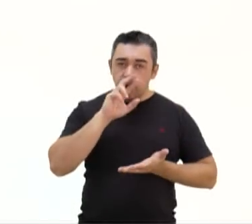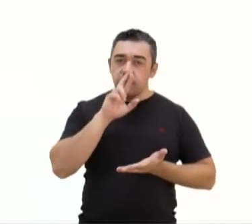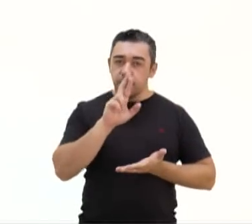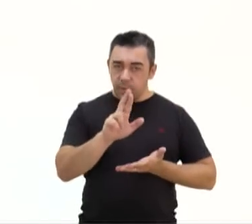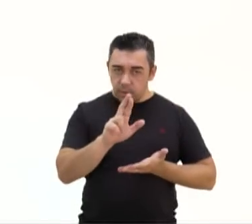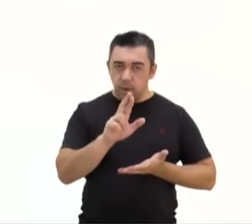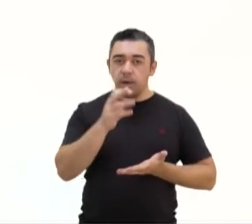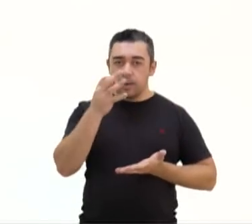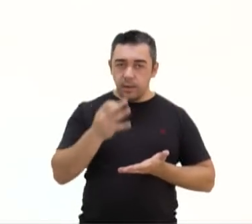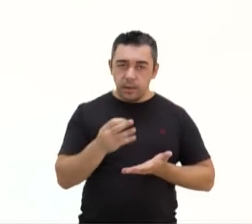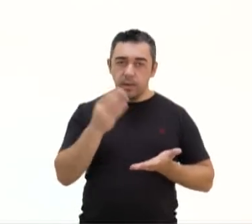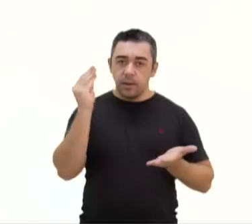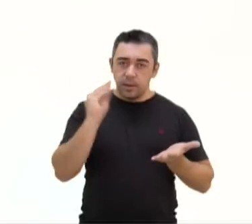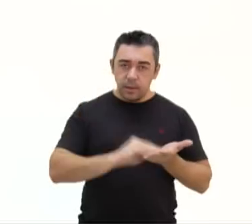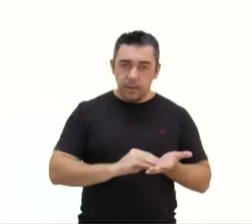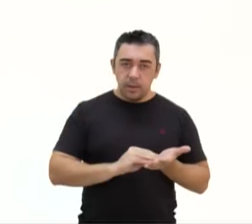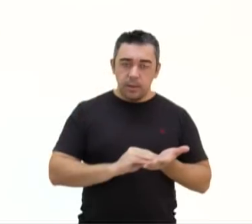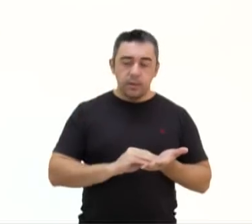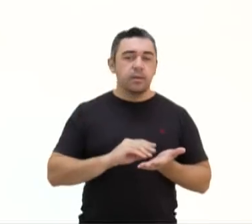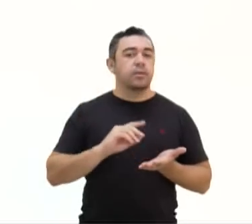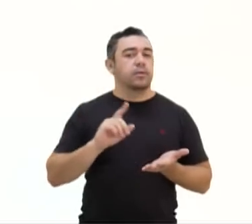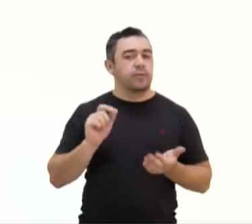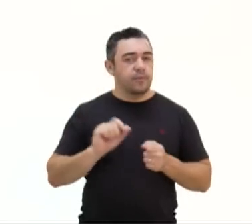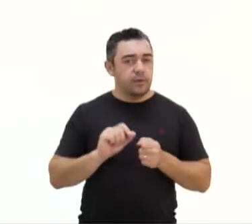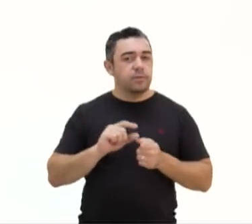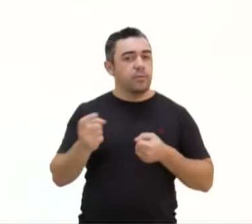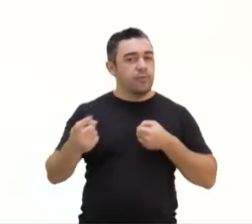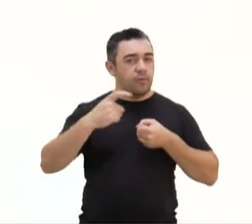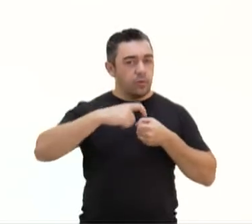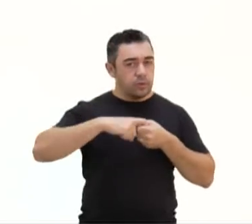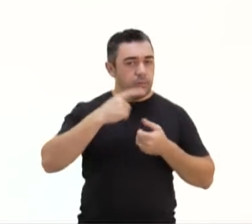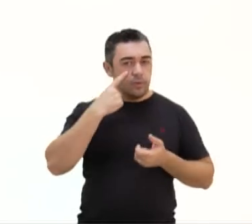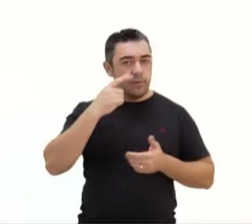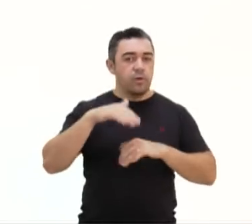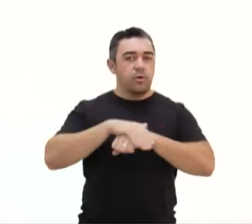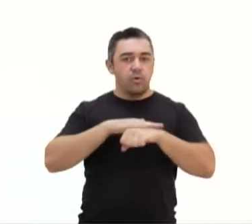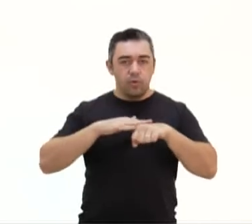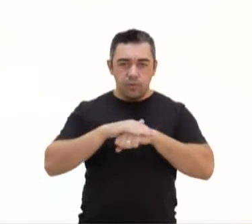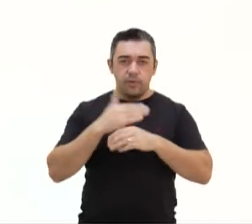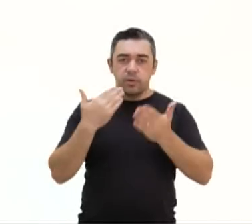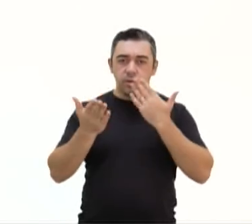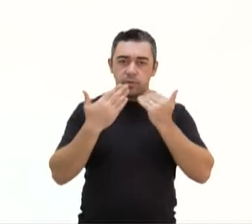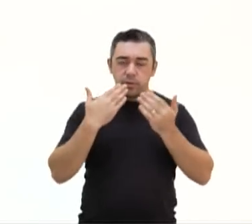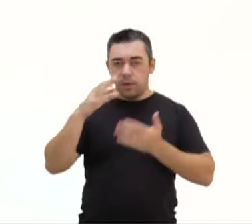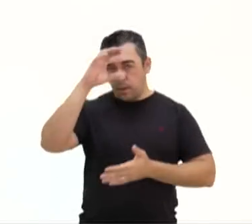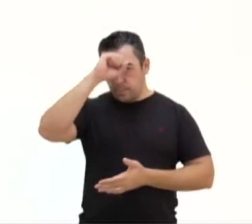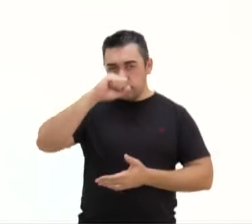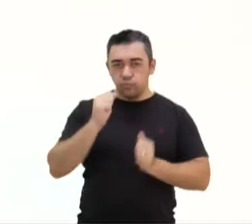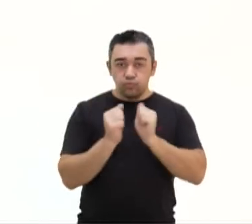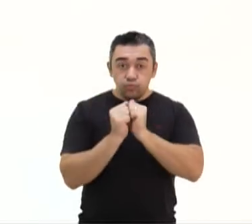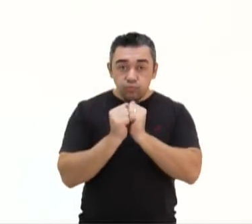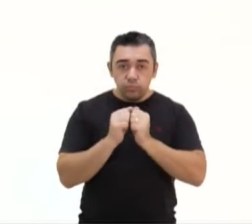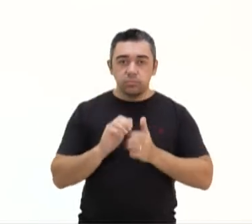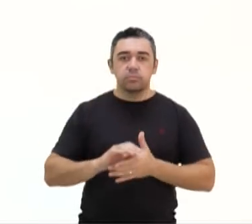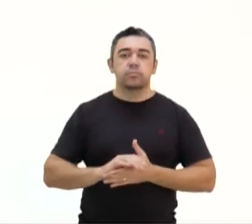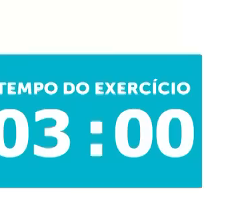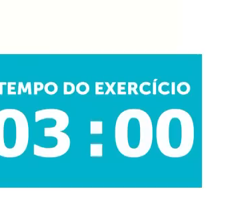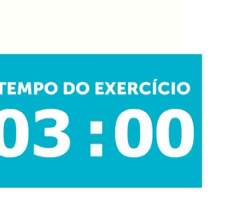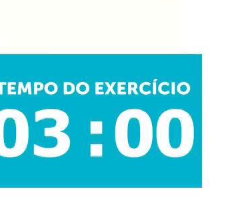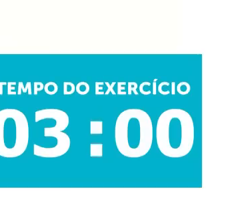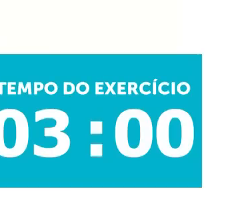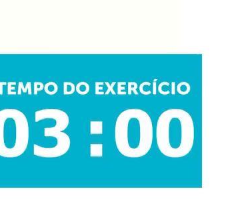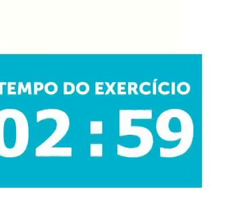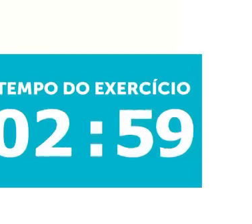a sua alternativa e, na sequência, voltamos discutindo e aprendendo juntos.